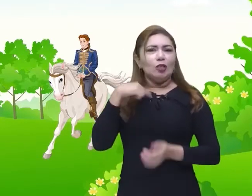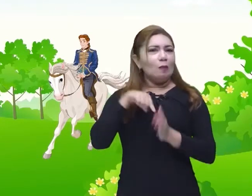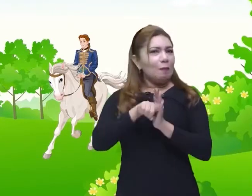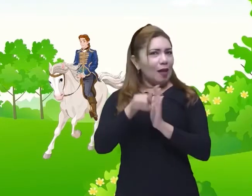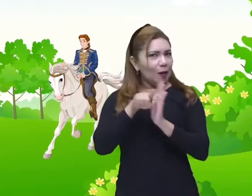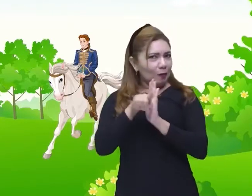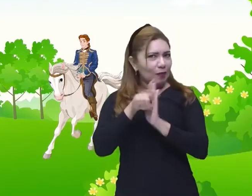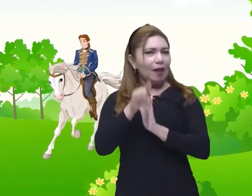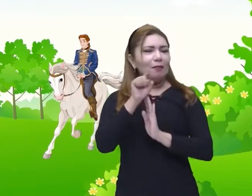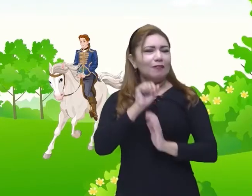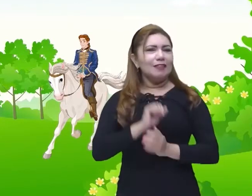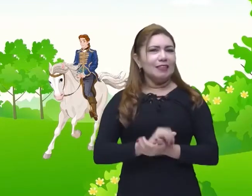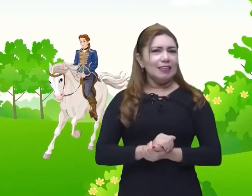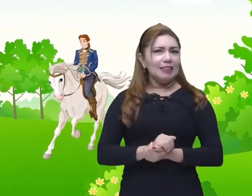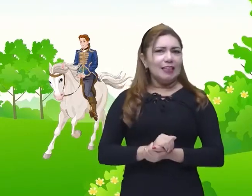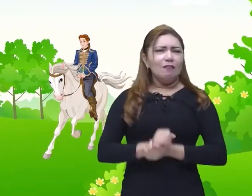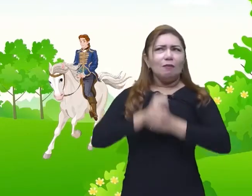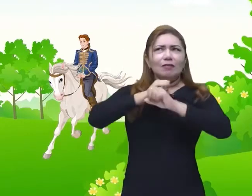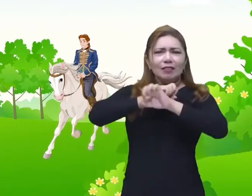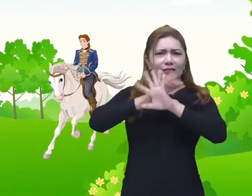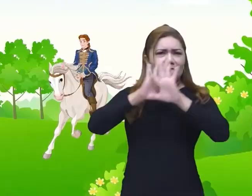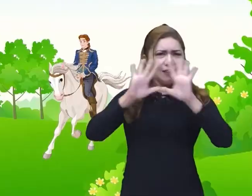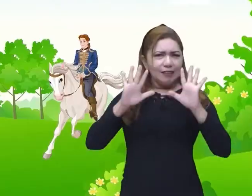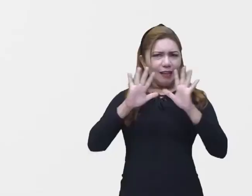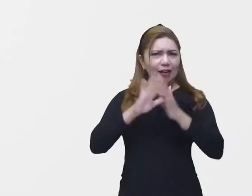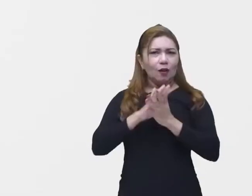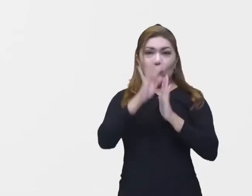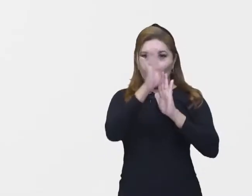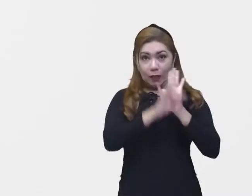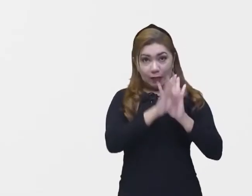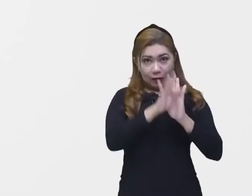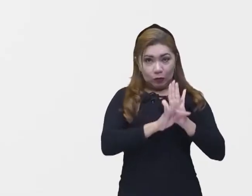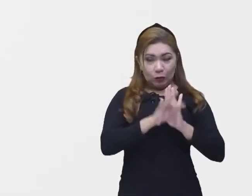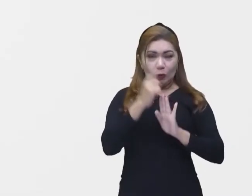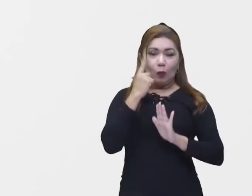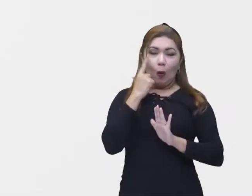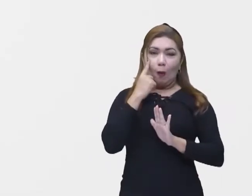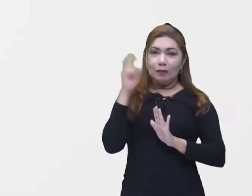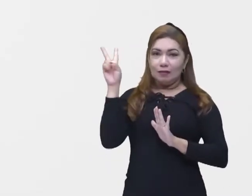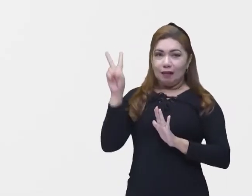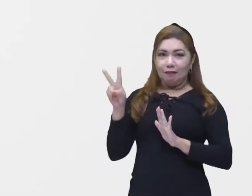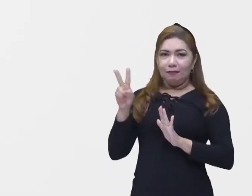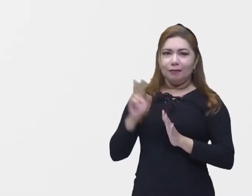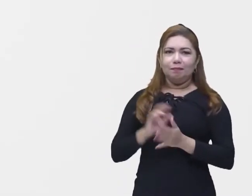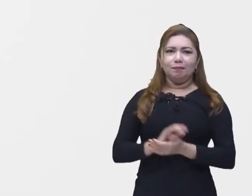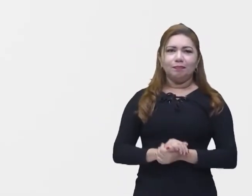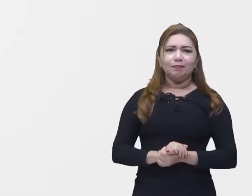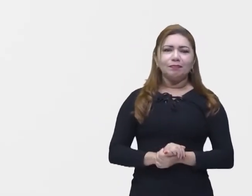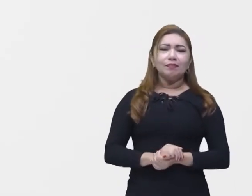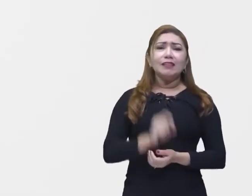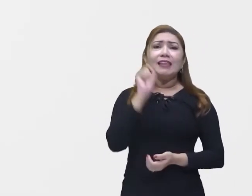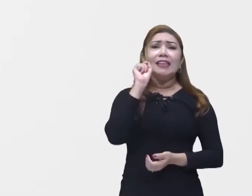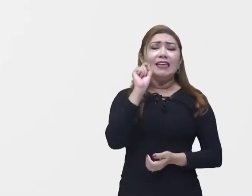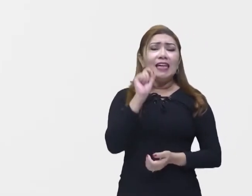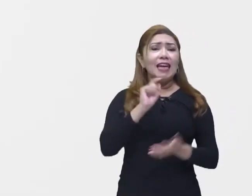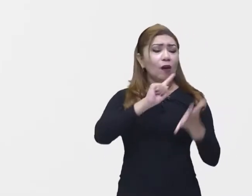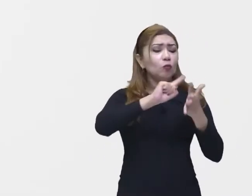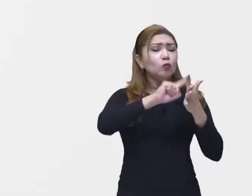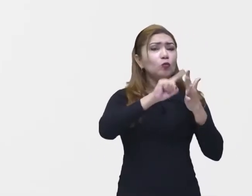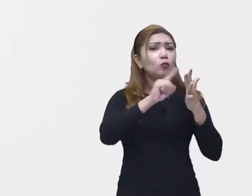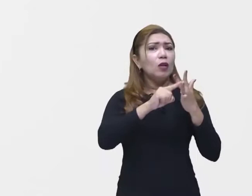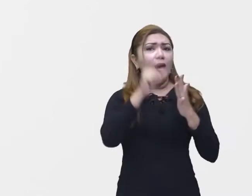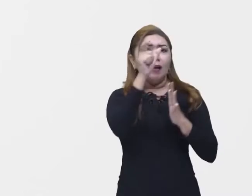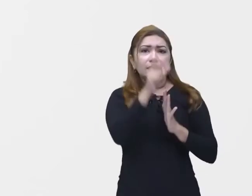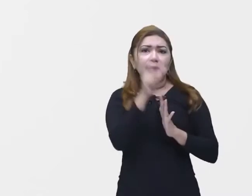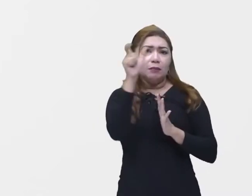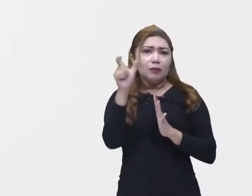perguntas? Então vamos desvendar esse texto. Olha só, observe comigo. Quem são os personagens desse